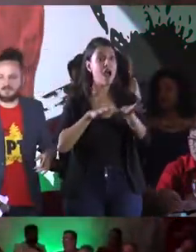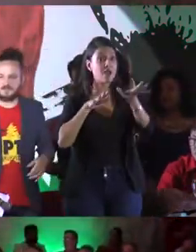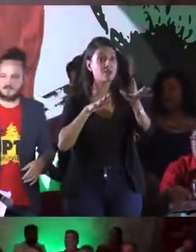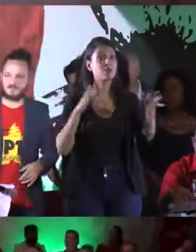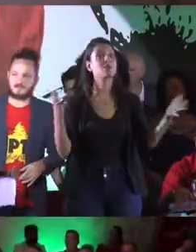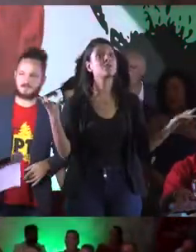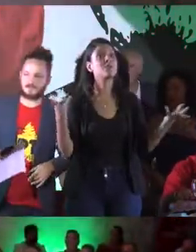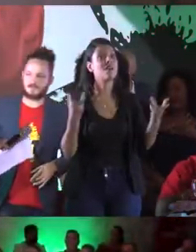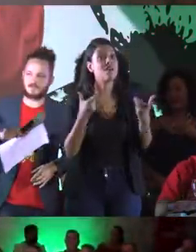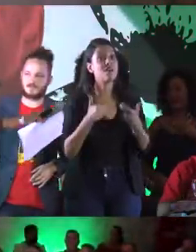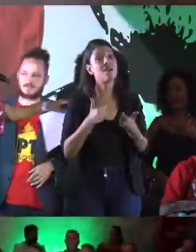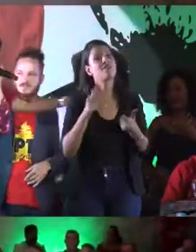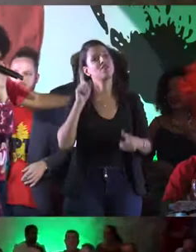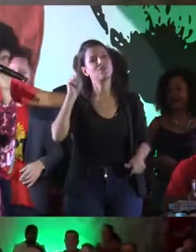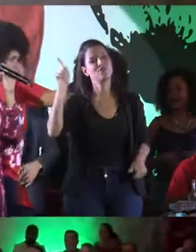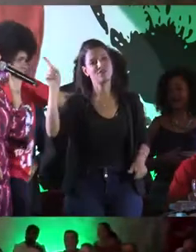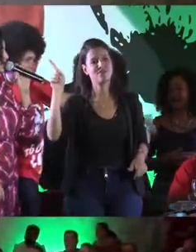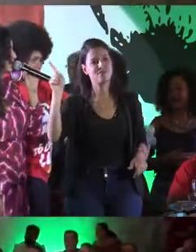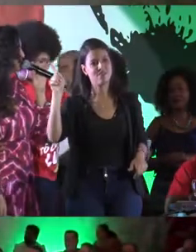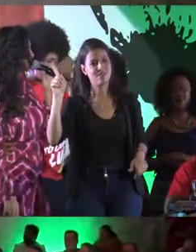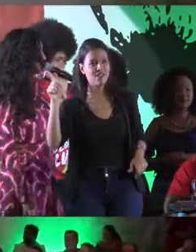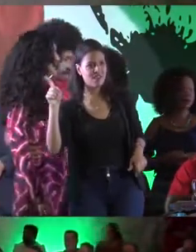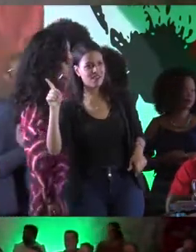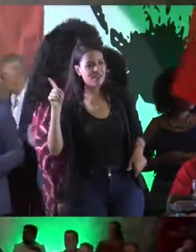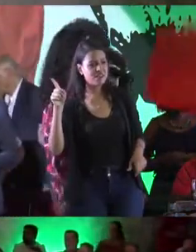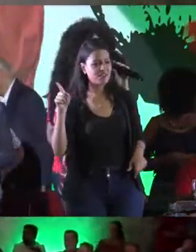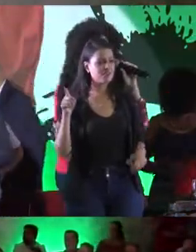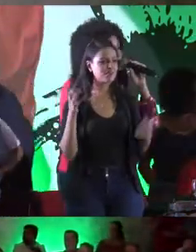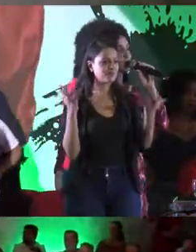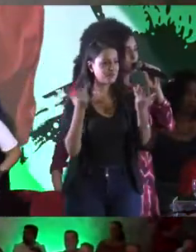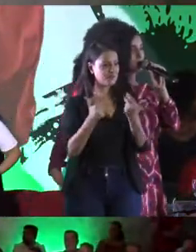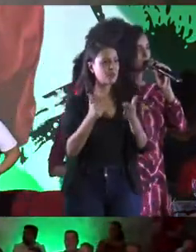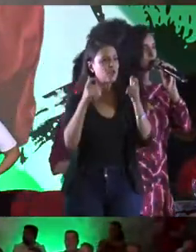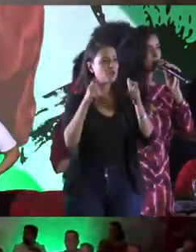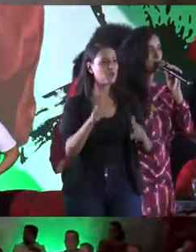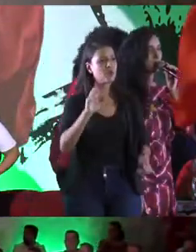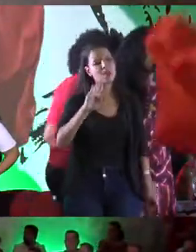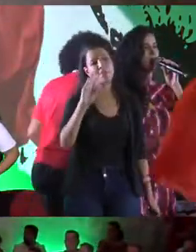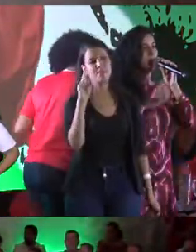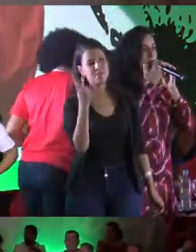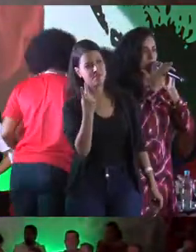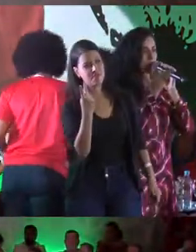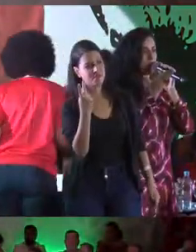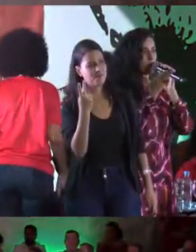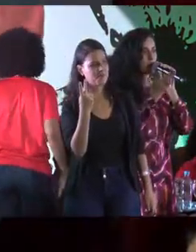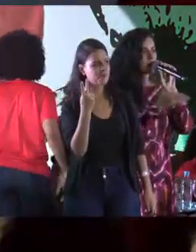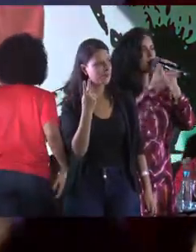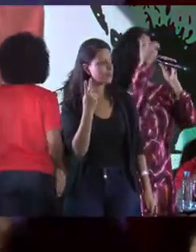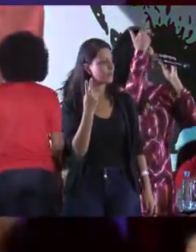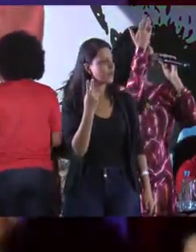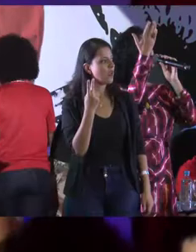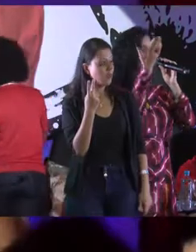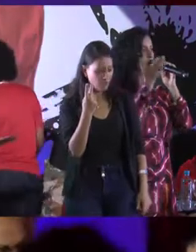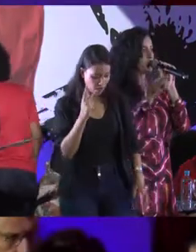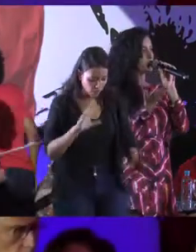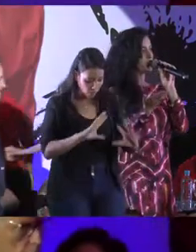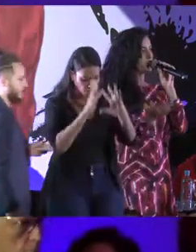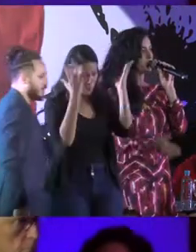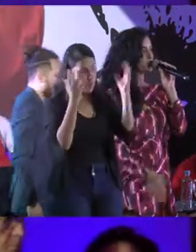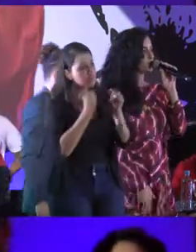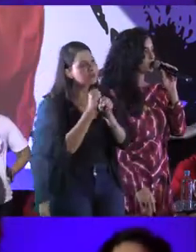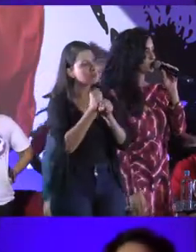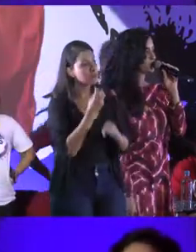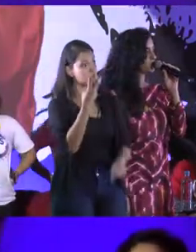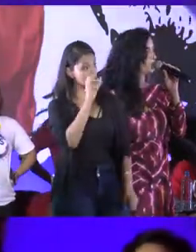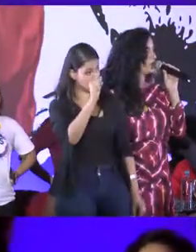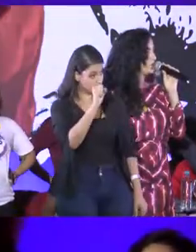maravilhoso. Um ato maravilhoso em Belo Horizonte, em comemoração aos 38